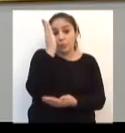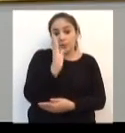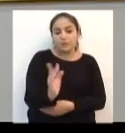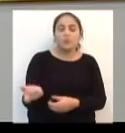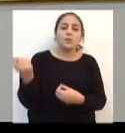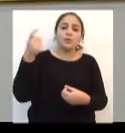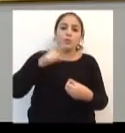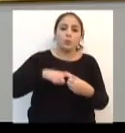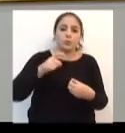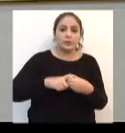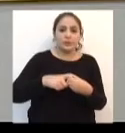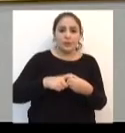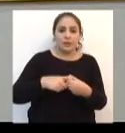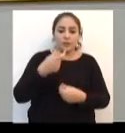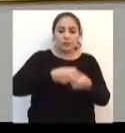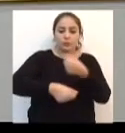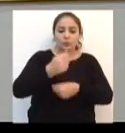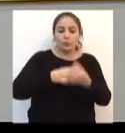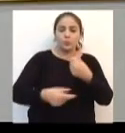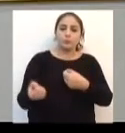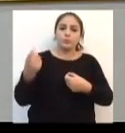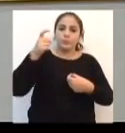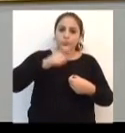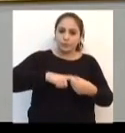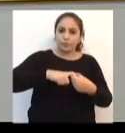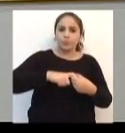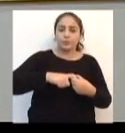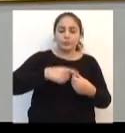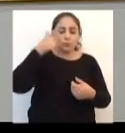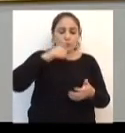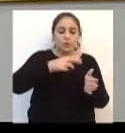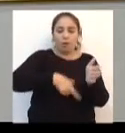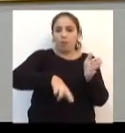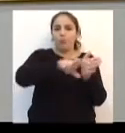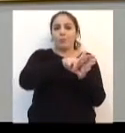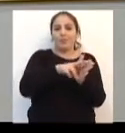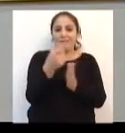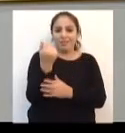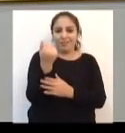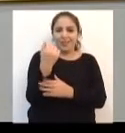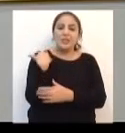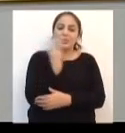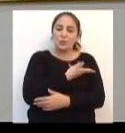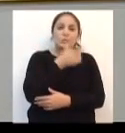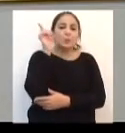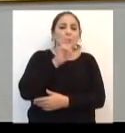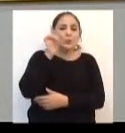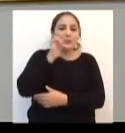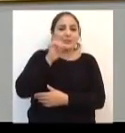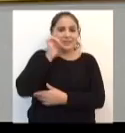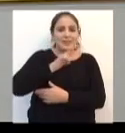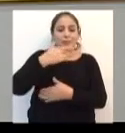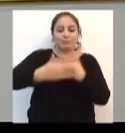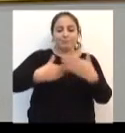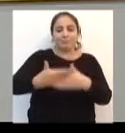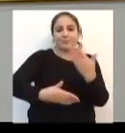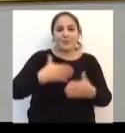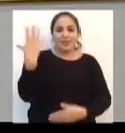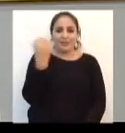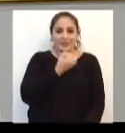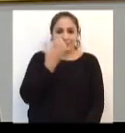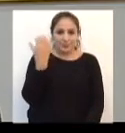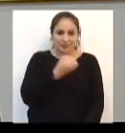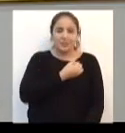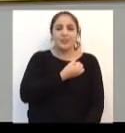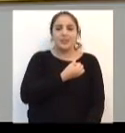seu crescimento econômico novamente e que nós possamos enfrentar o crescimento da arrecadação, que